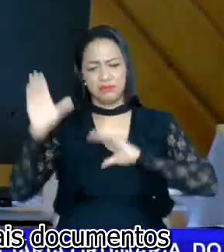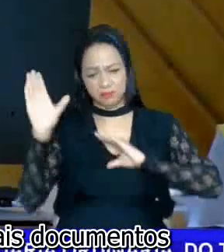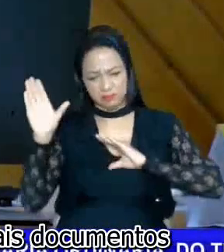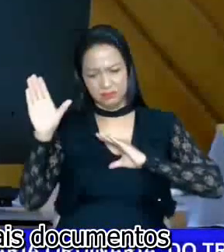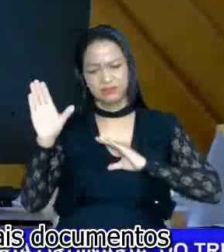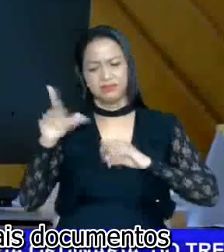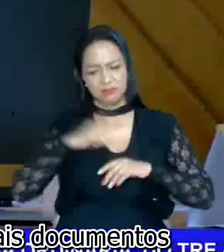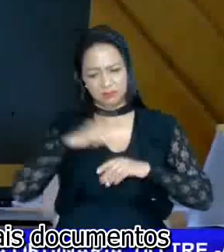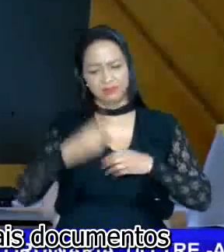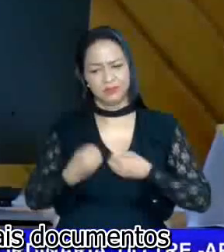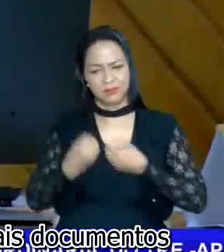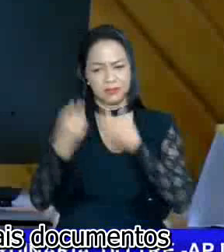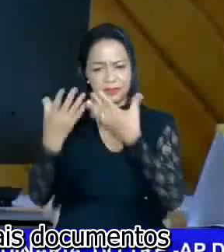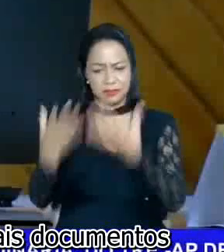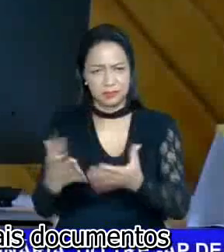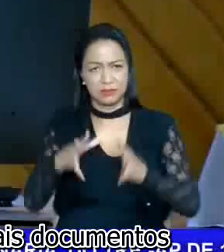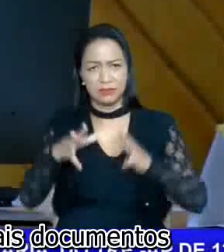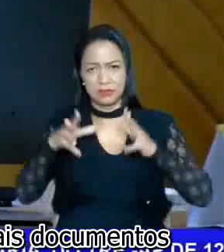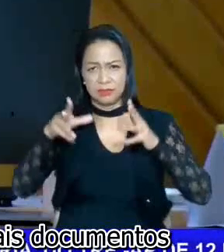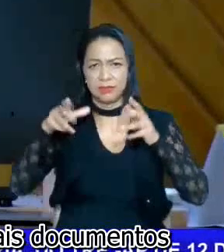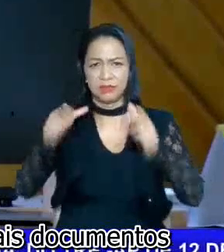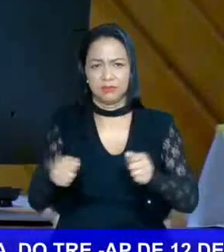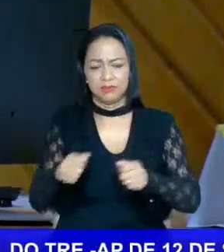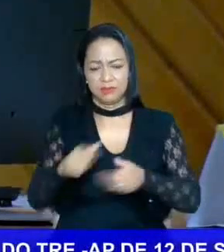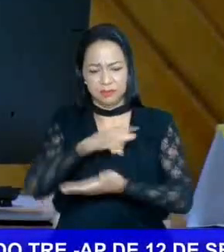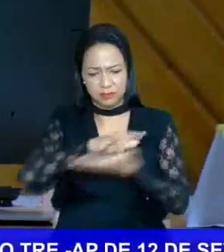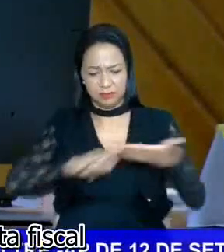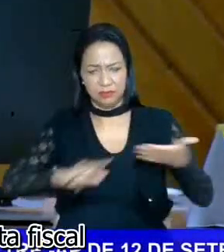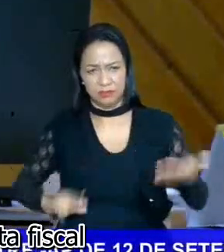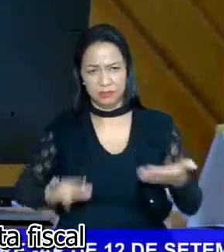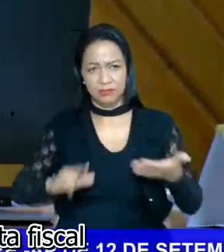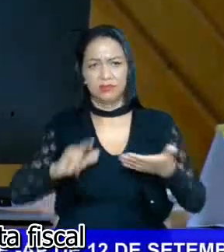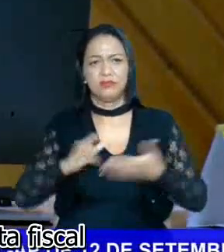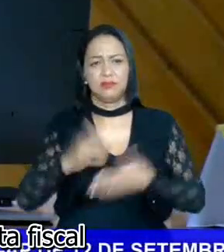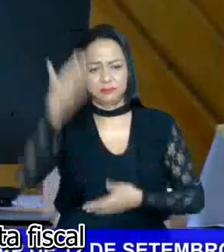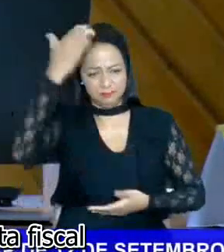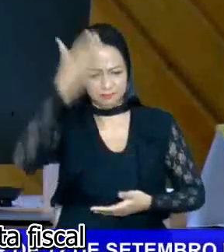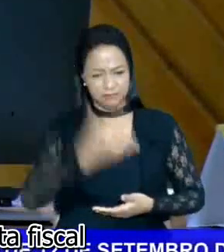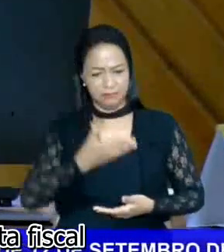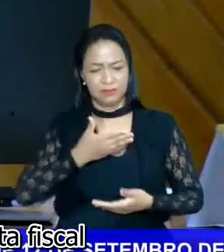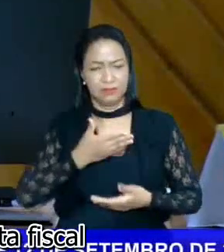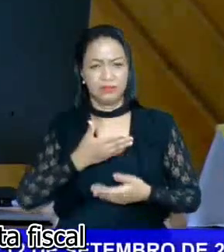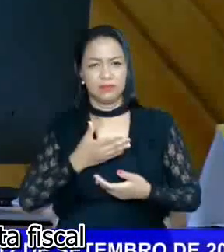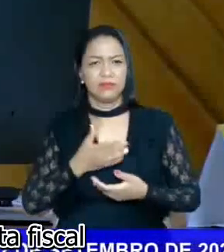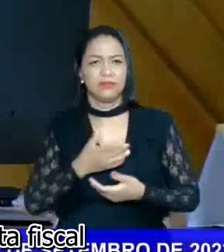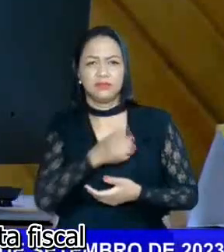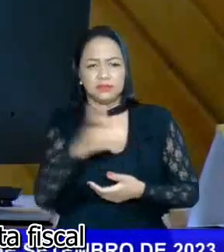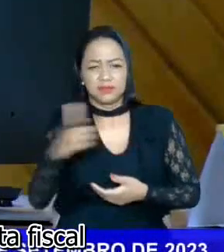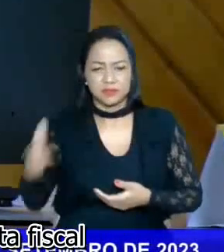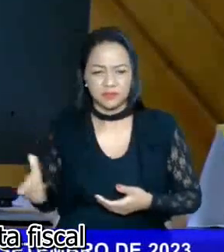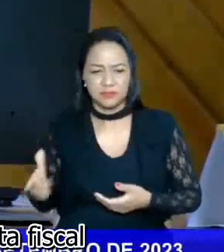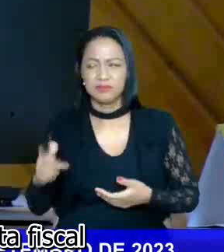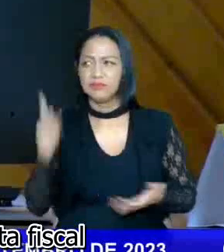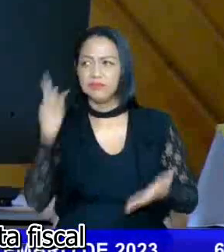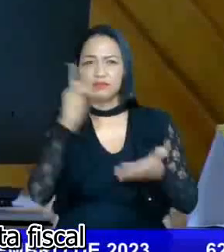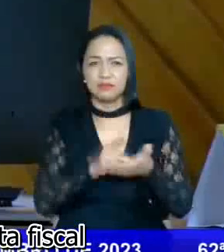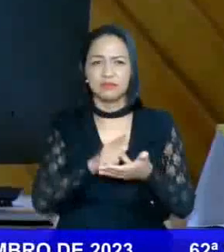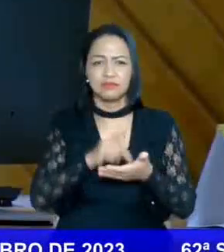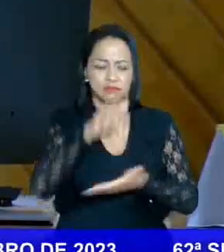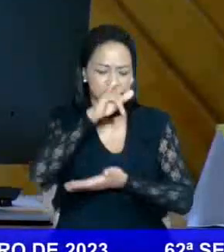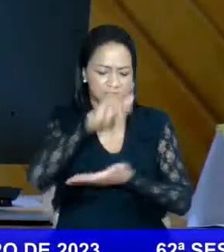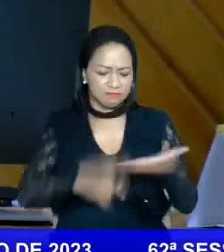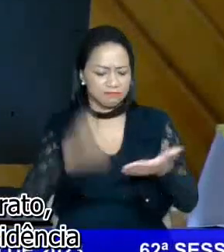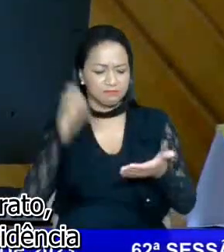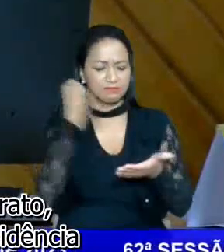tenha apresentado todos os demais documentos a essa comprovação, ele não juntou, de fato, a nota